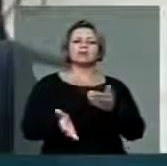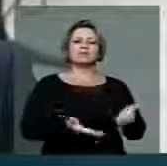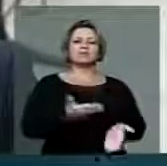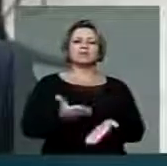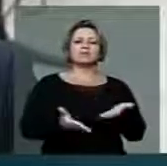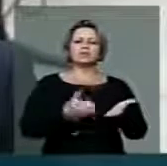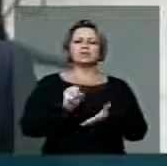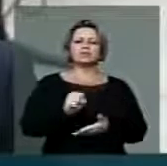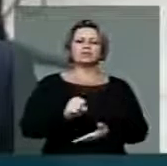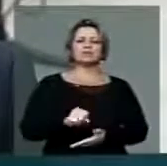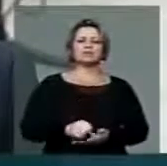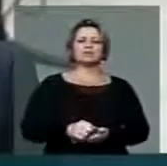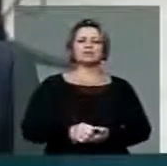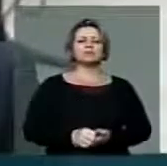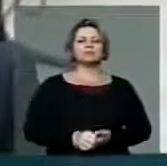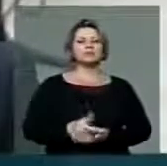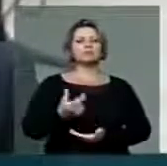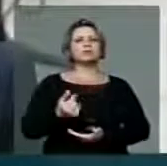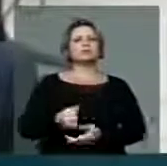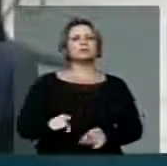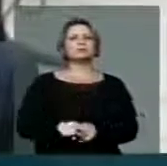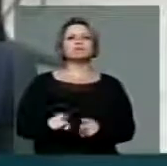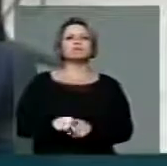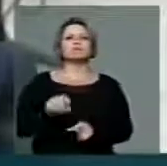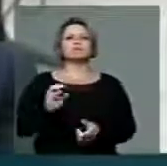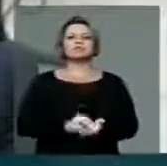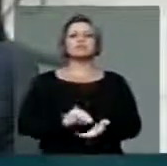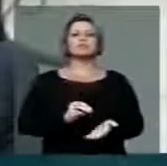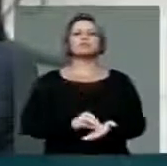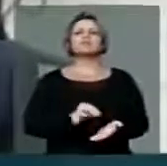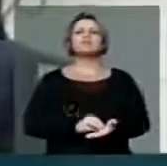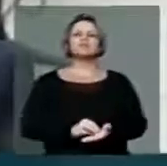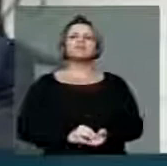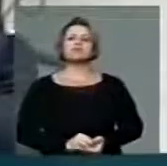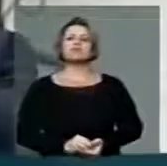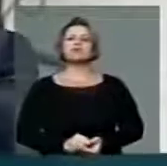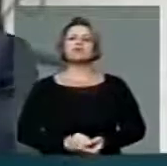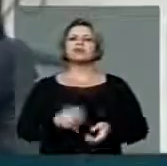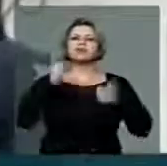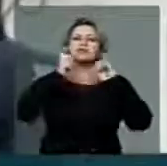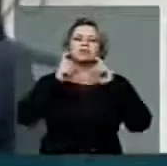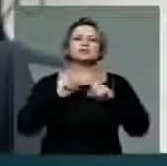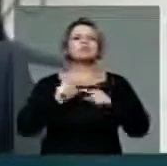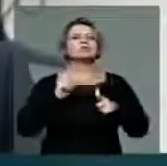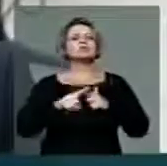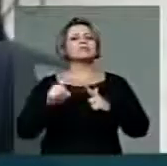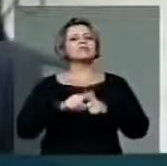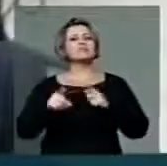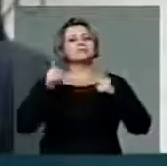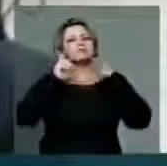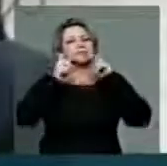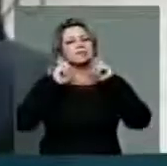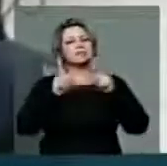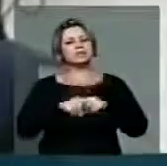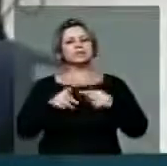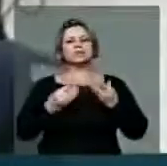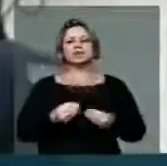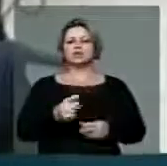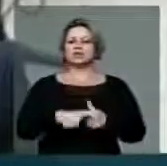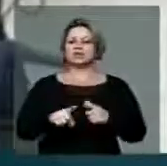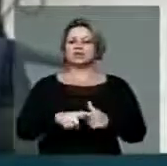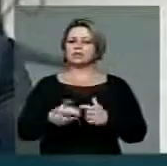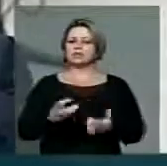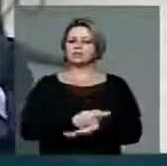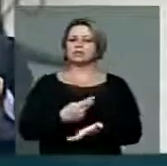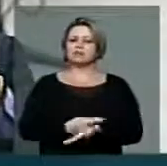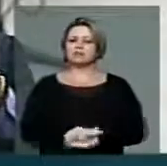Sistema Único de Saúde com recurso, porque o que não falta é gestão. Se tem problema na gestão aperfeiçoar, se tem desvio, que